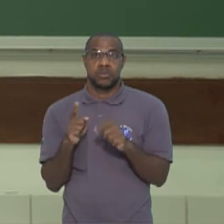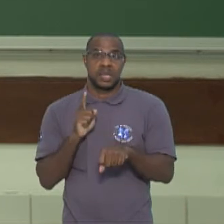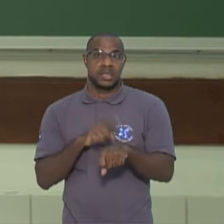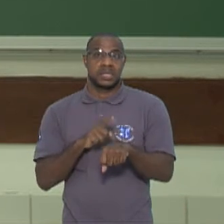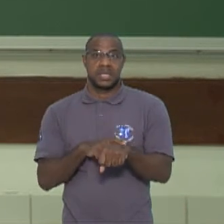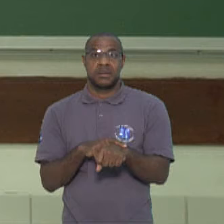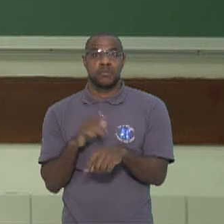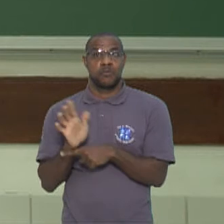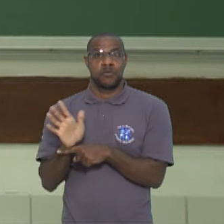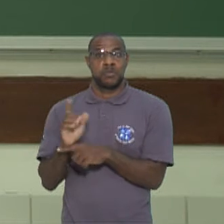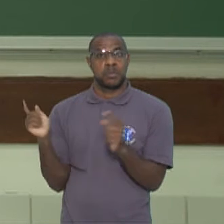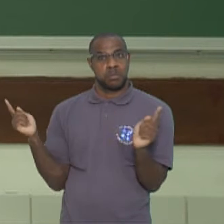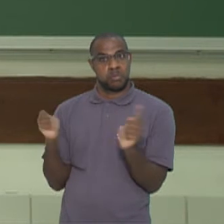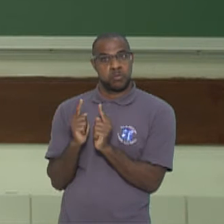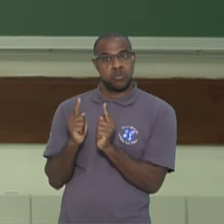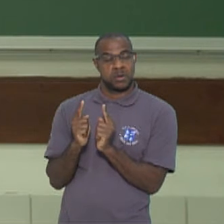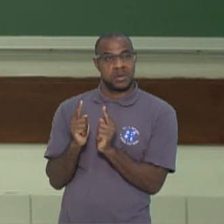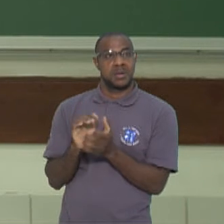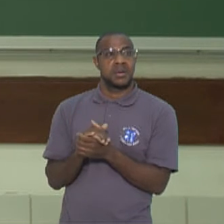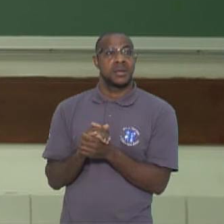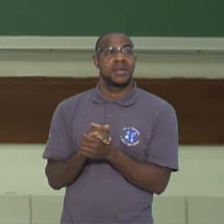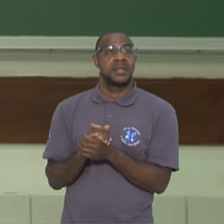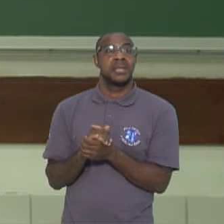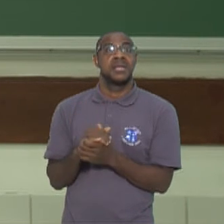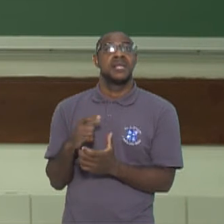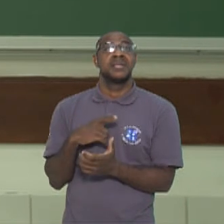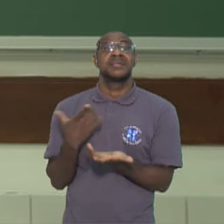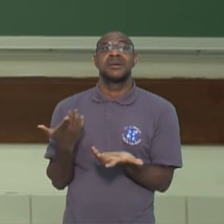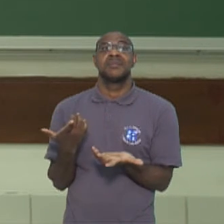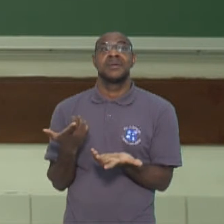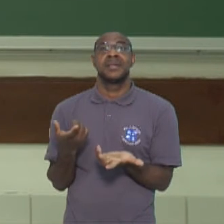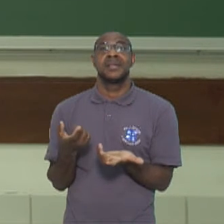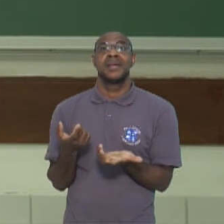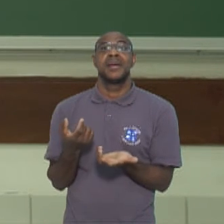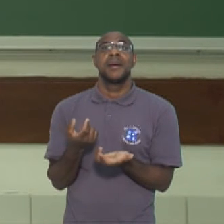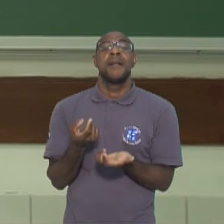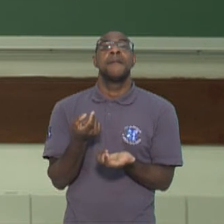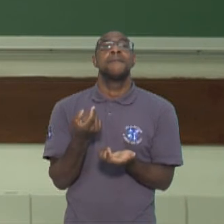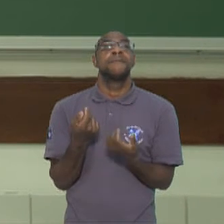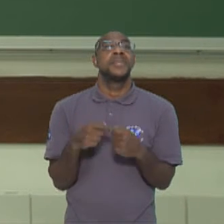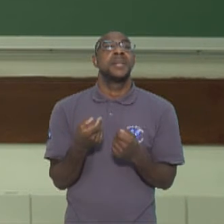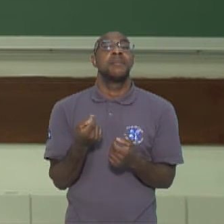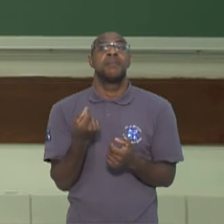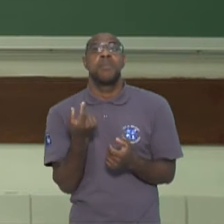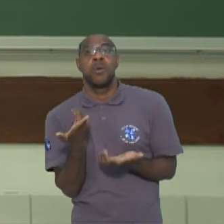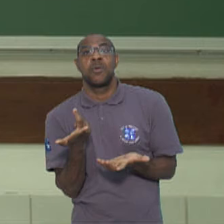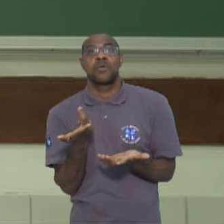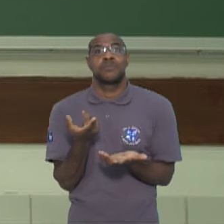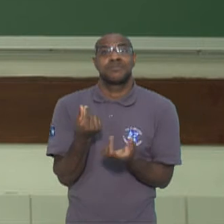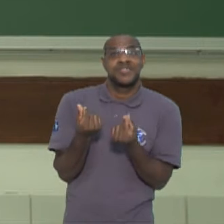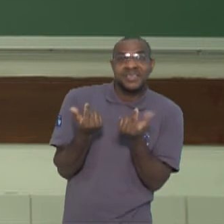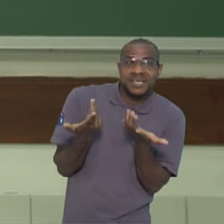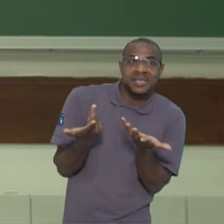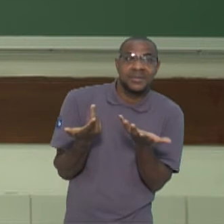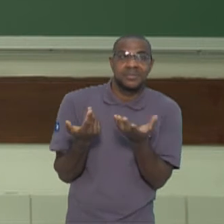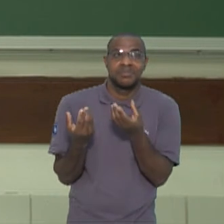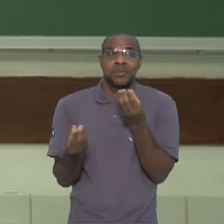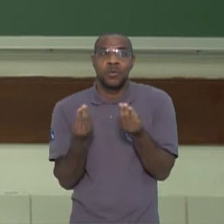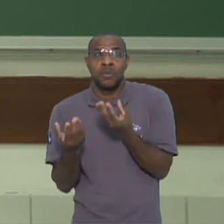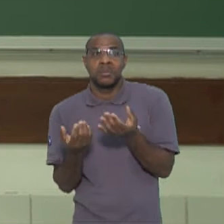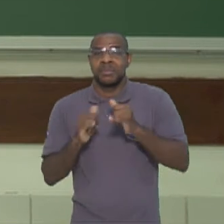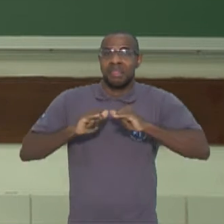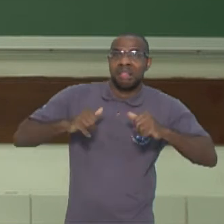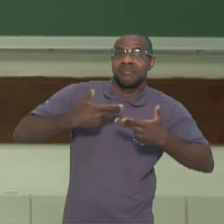tempo, eles demandam menos dinheiro para se produzir. Claro que depende da proposta, mas